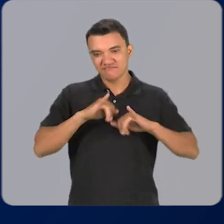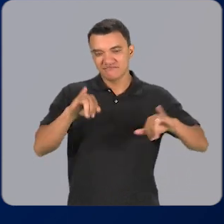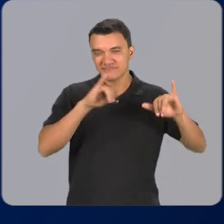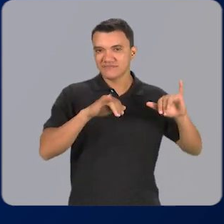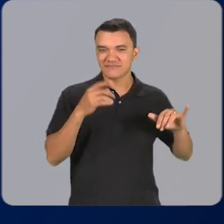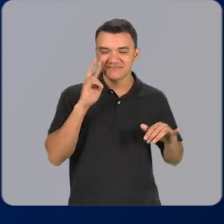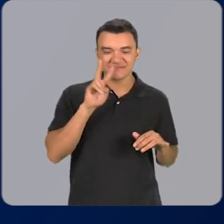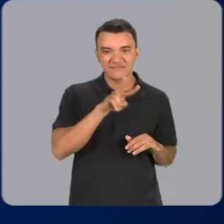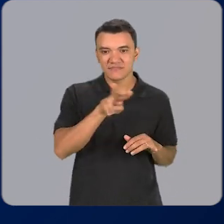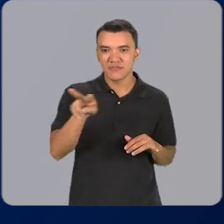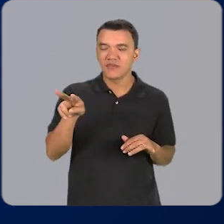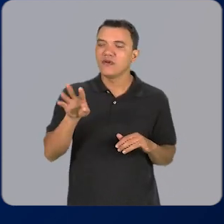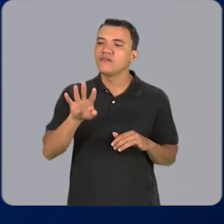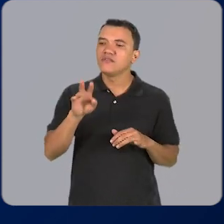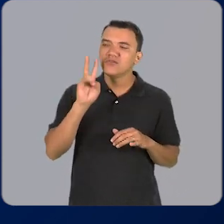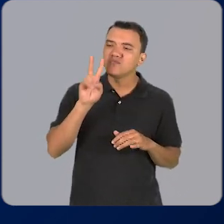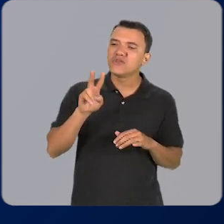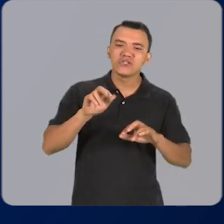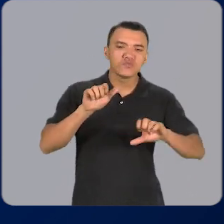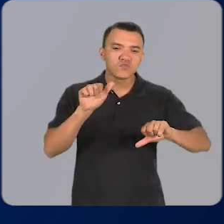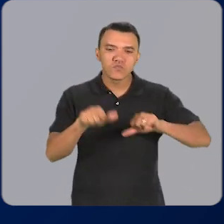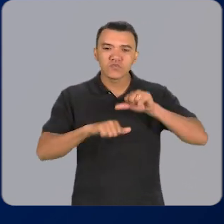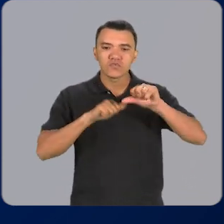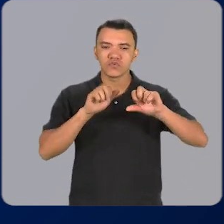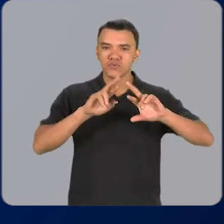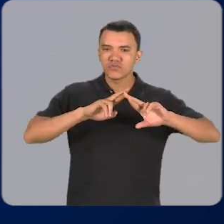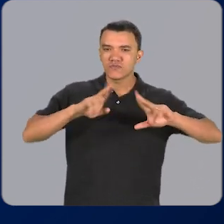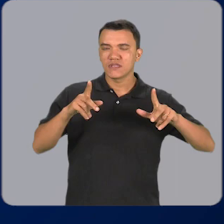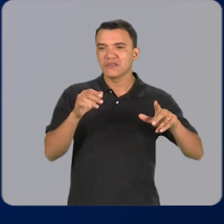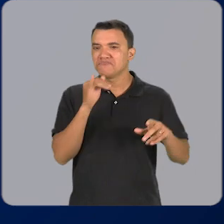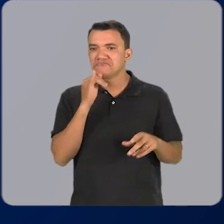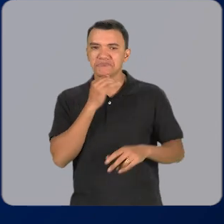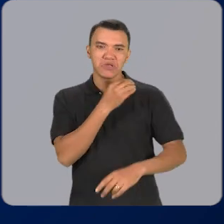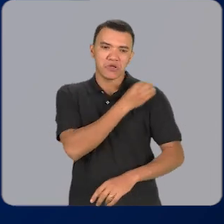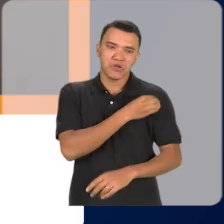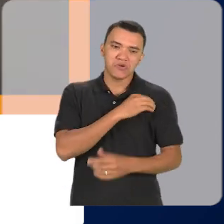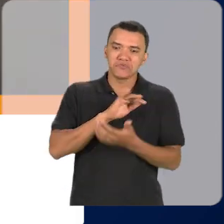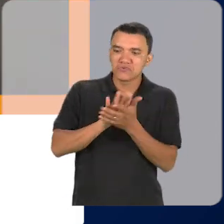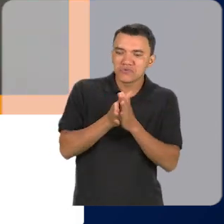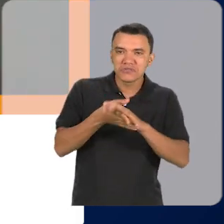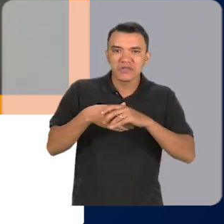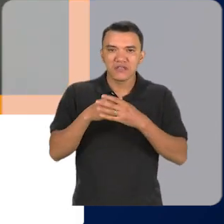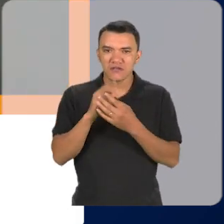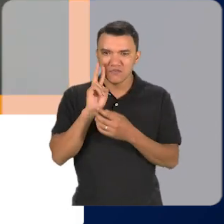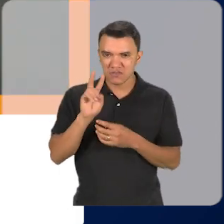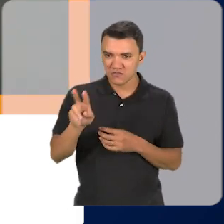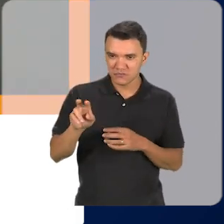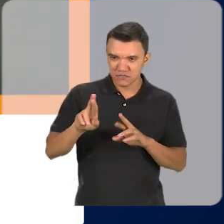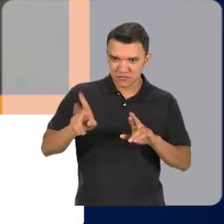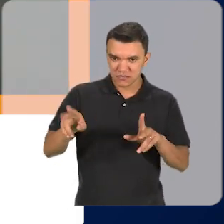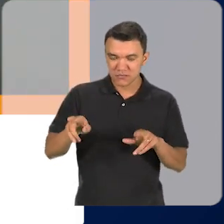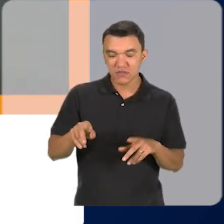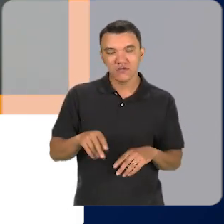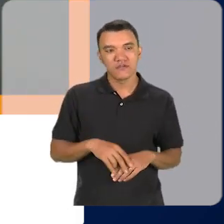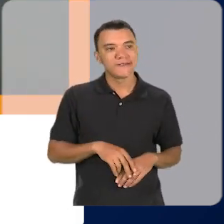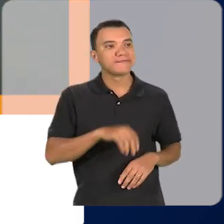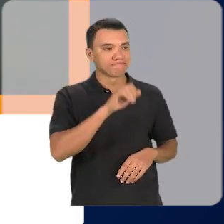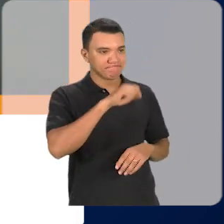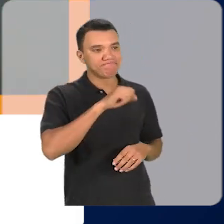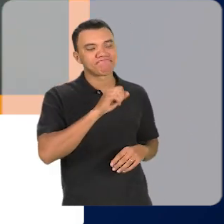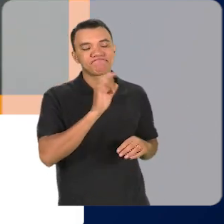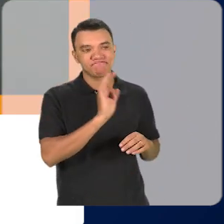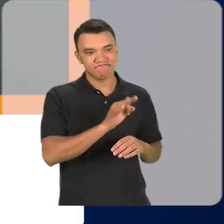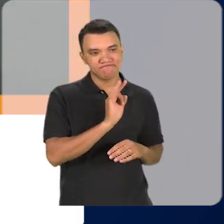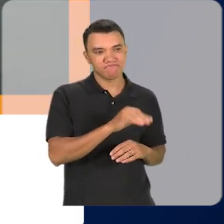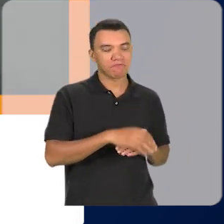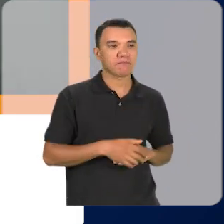gel? Você percebeu alguma diferença durante esse período de pandemia? Não, sim, certamente. E a despeito de